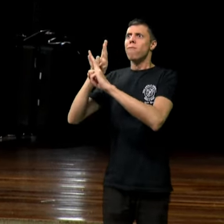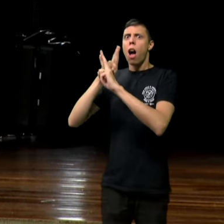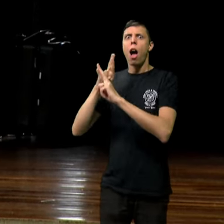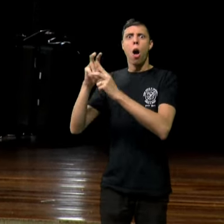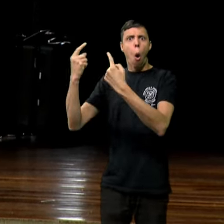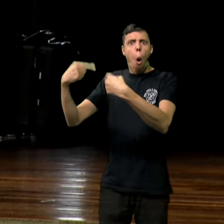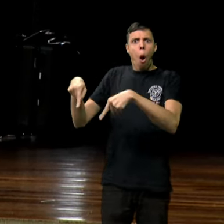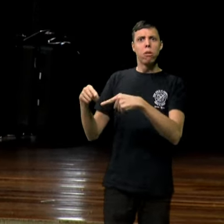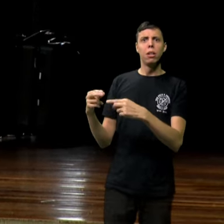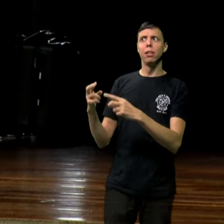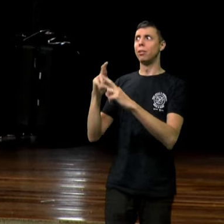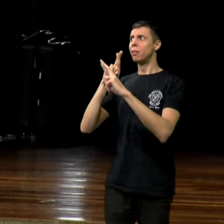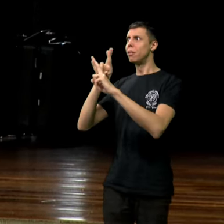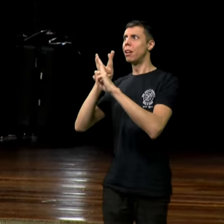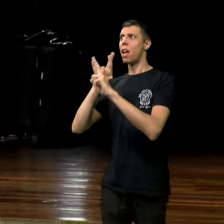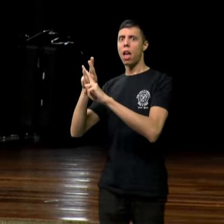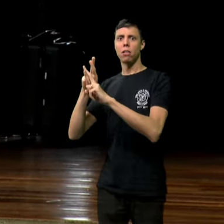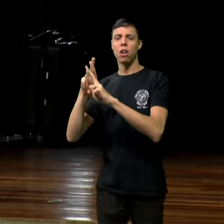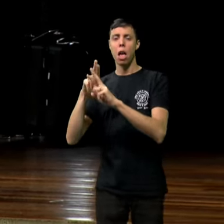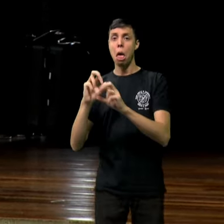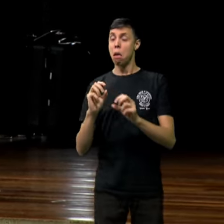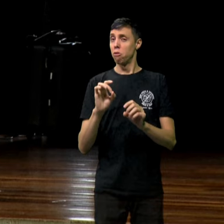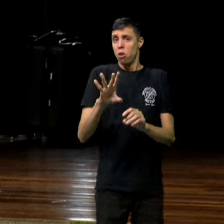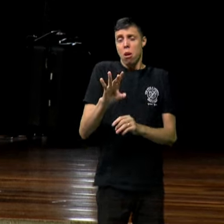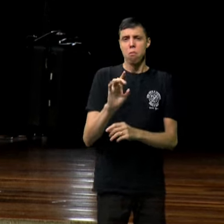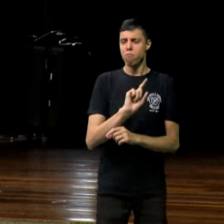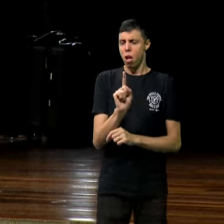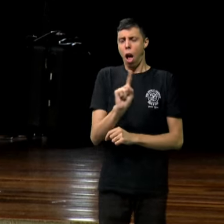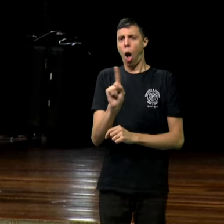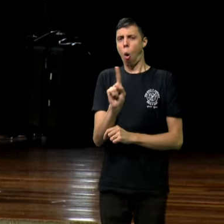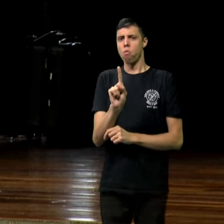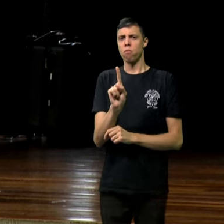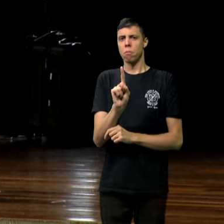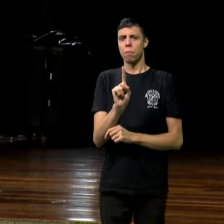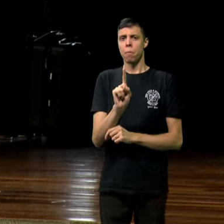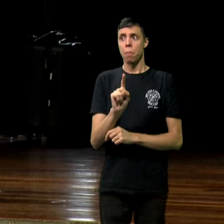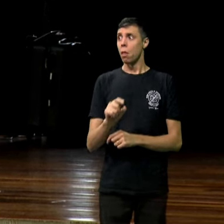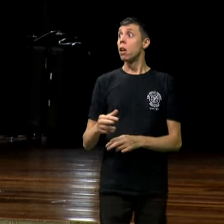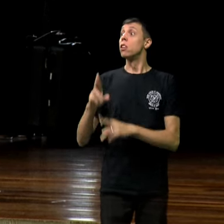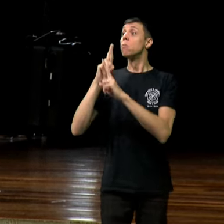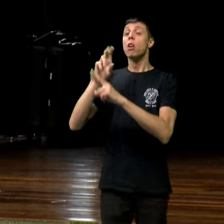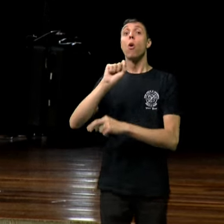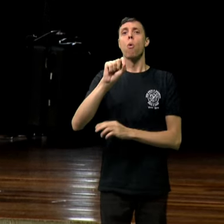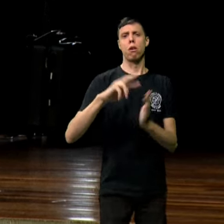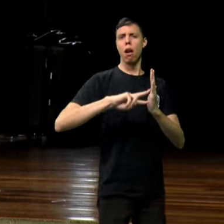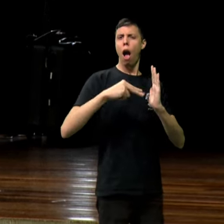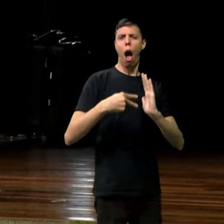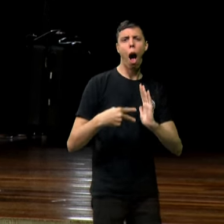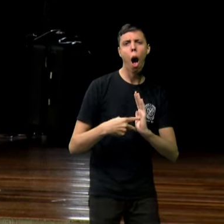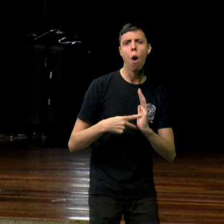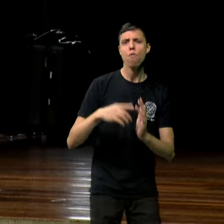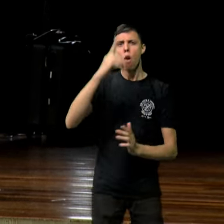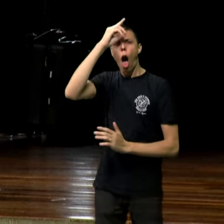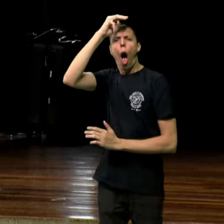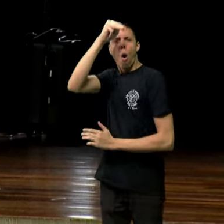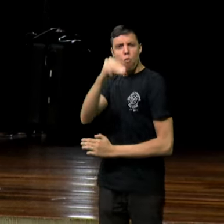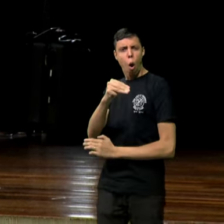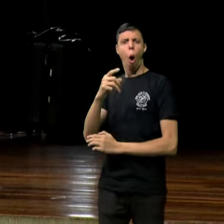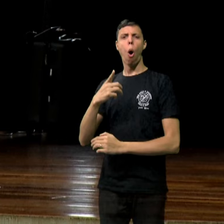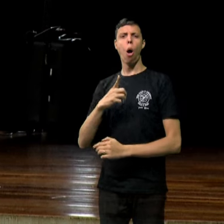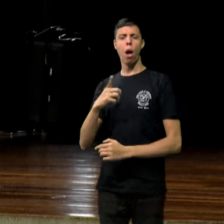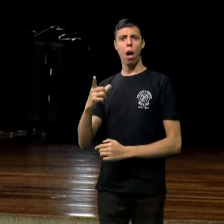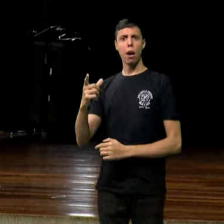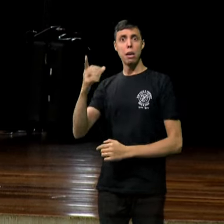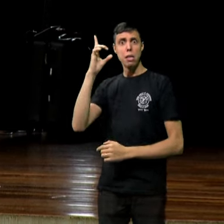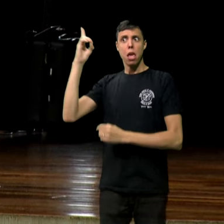uma filosofia. Esperança não é passividade. Esperança é um dom que Deus te dá